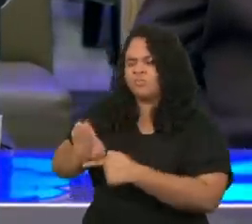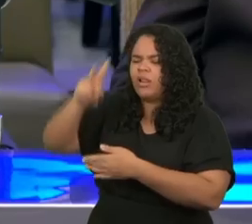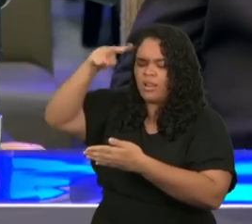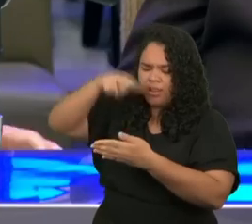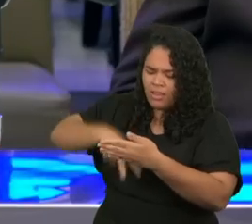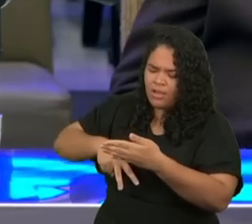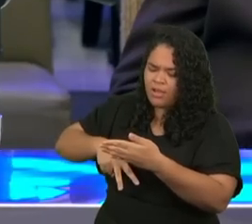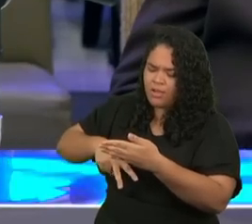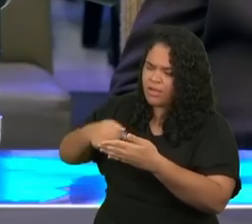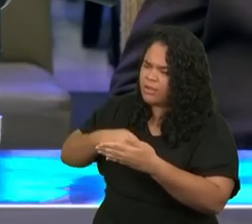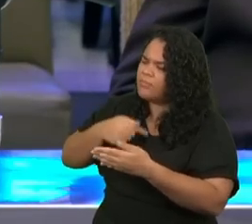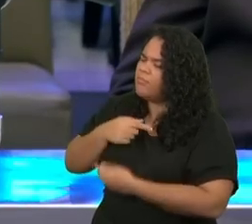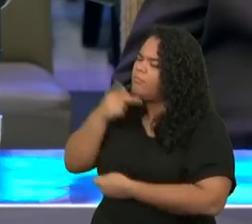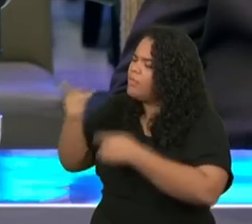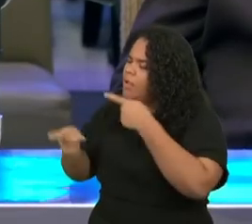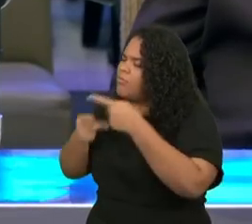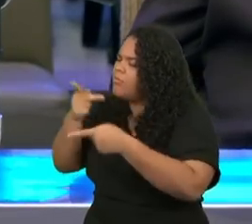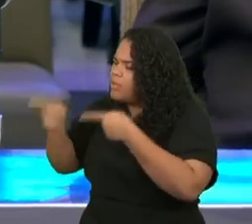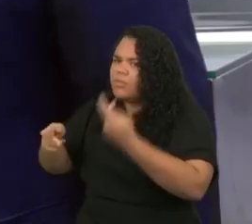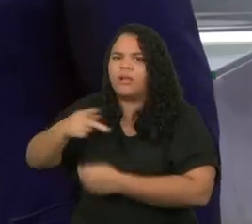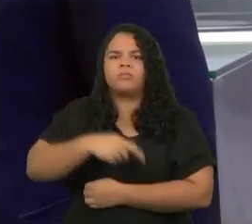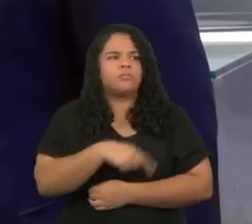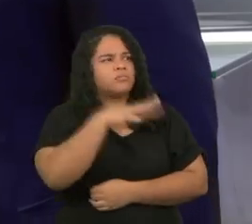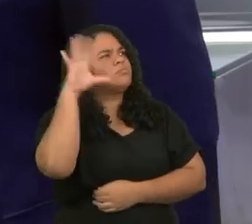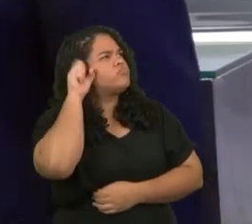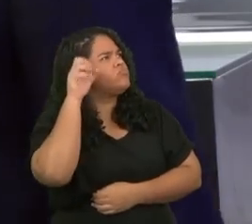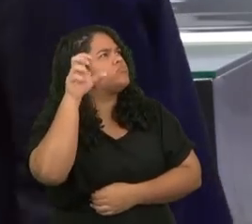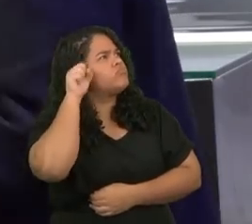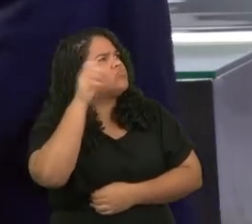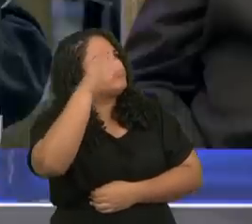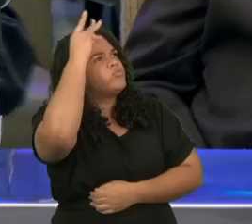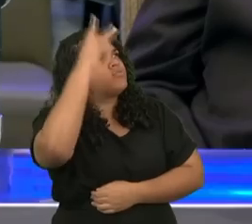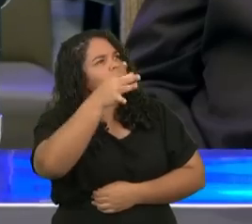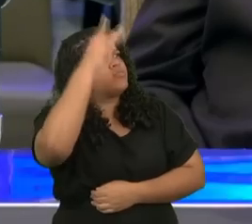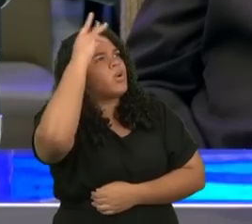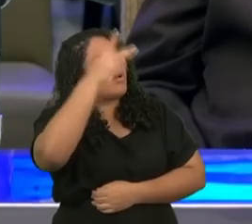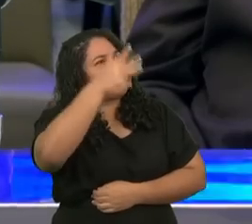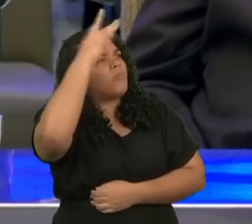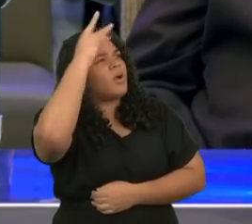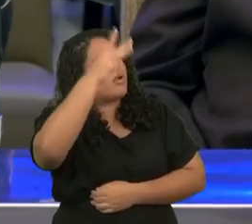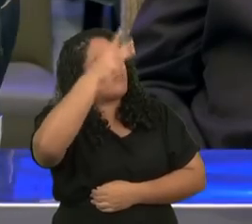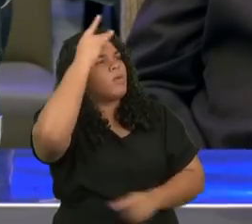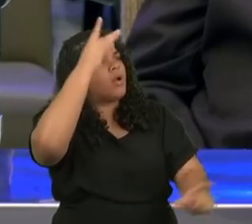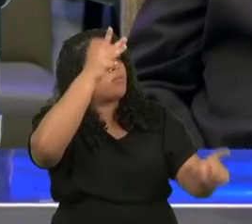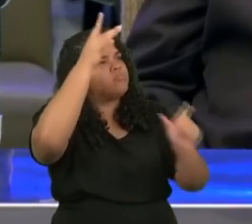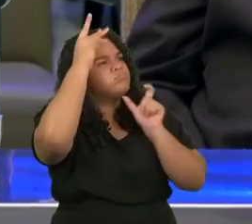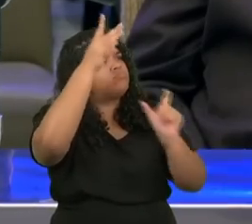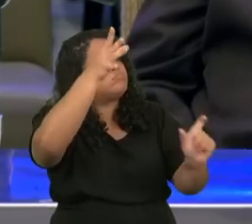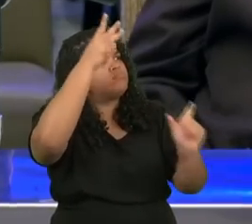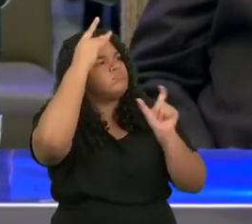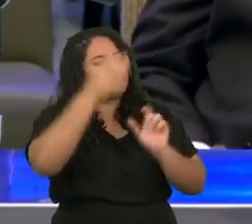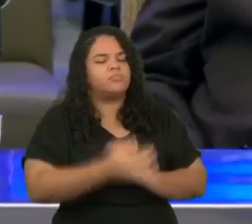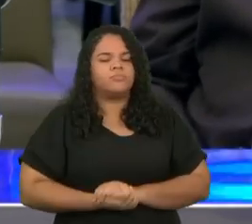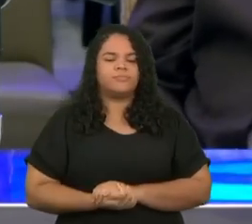me fazia ler eu li todo novo testamento para ele a gente terminava de ler Efésios ele disser Aí eu quando